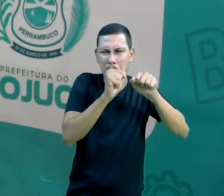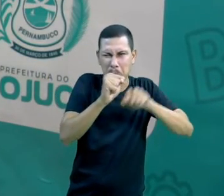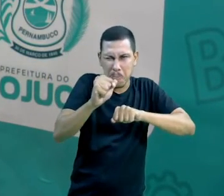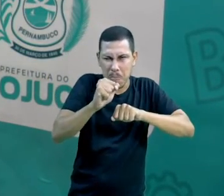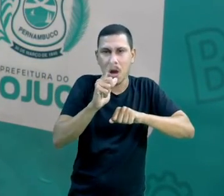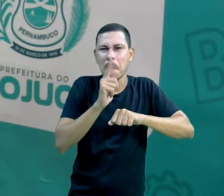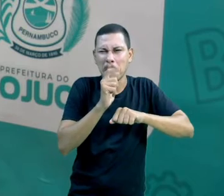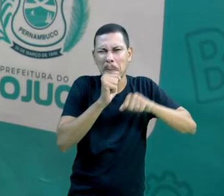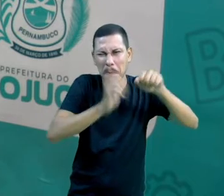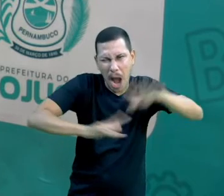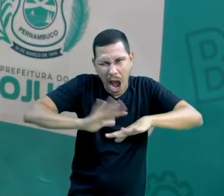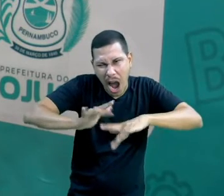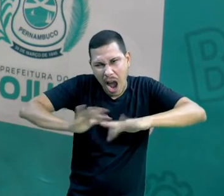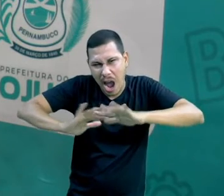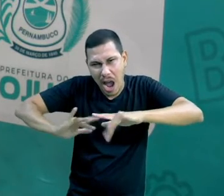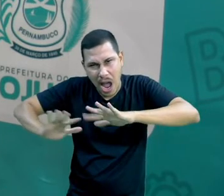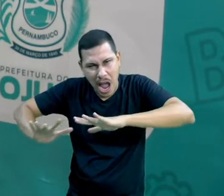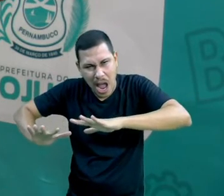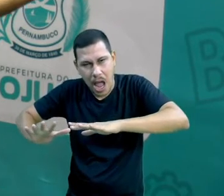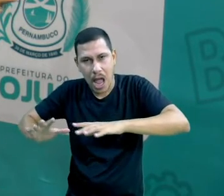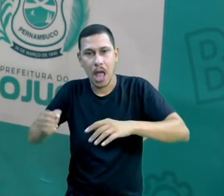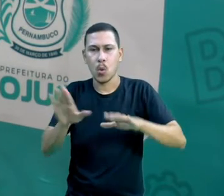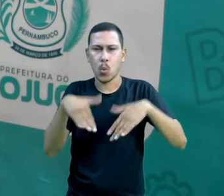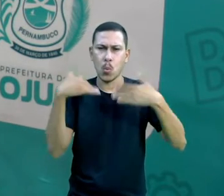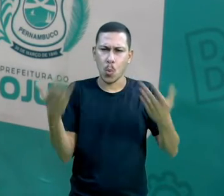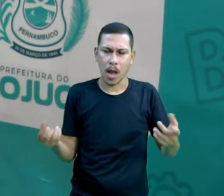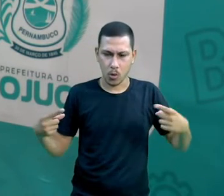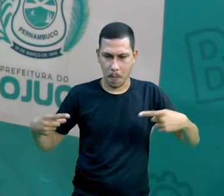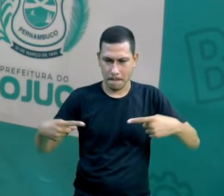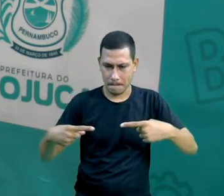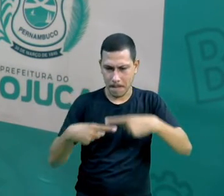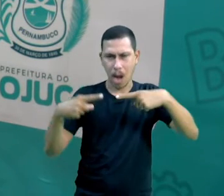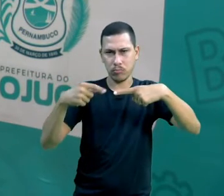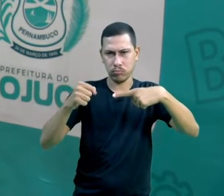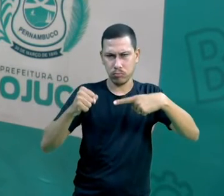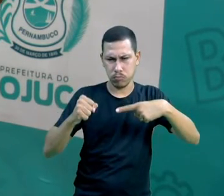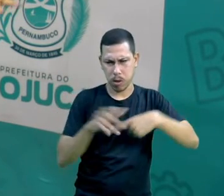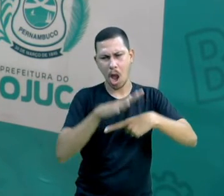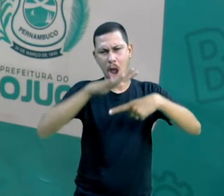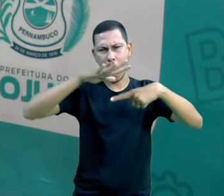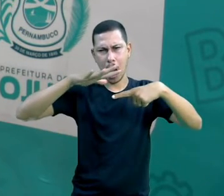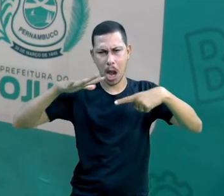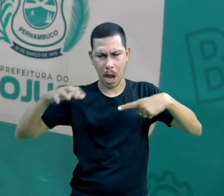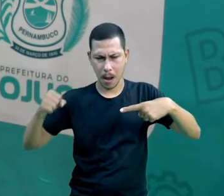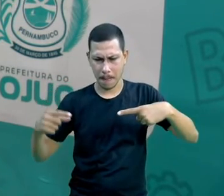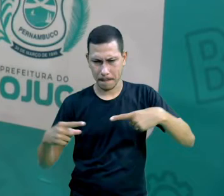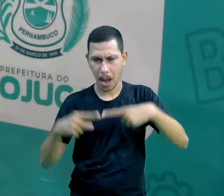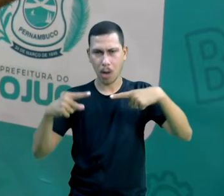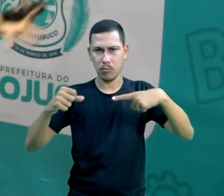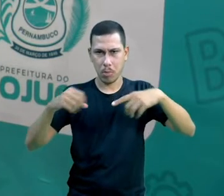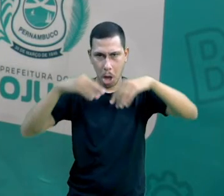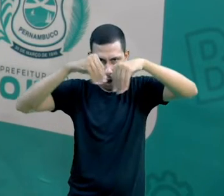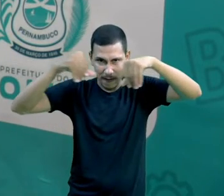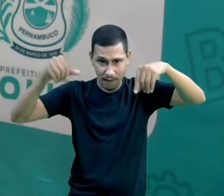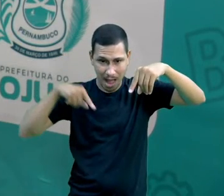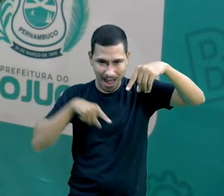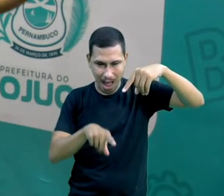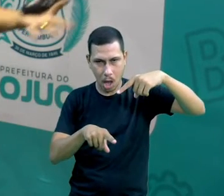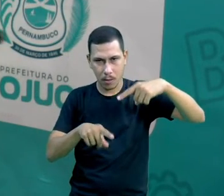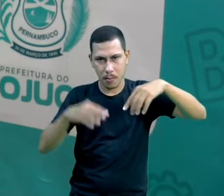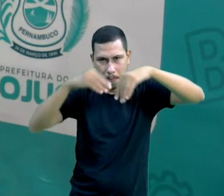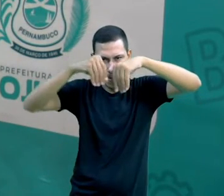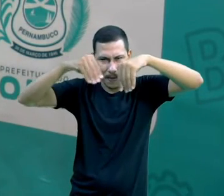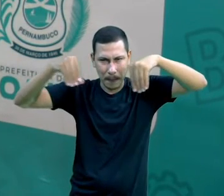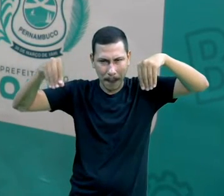conhecidos como maremotos, é quando uma placa ela, ó, bate na outra. Então, quando ela bate na outra, ela se